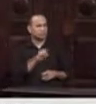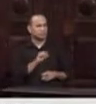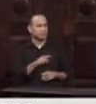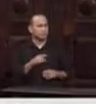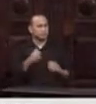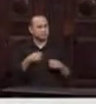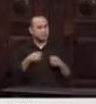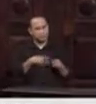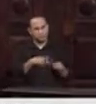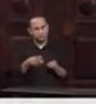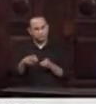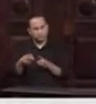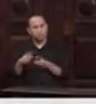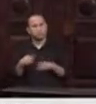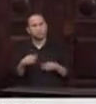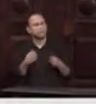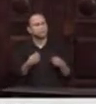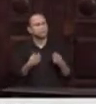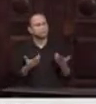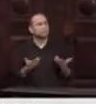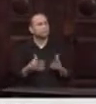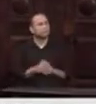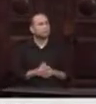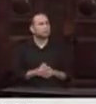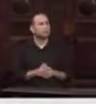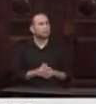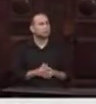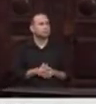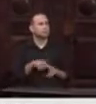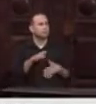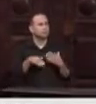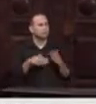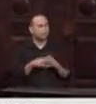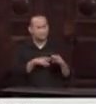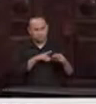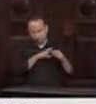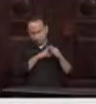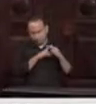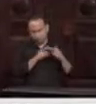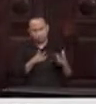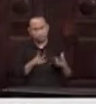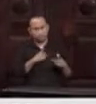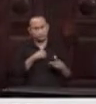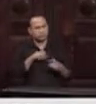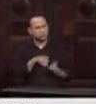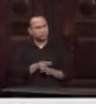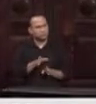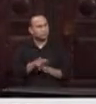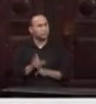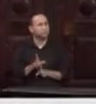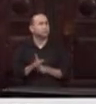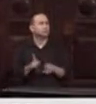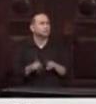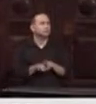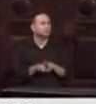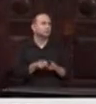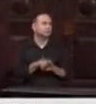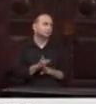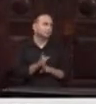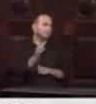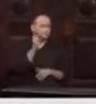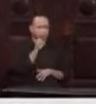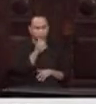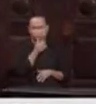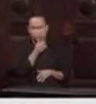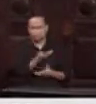precisa ser observada e que ele deve dela usufruir com toda a responsabilidade que tem os conselheiros e as conselheiras. Em segundo